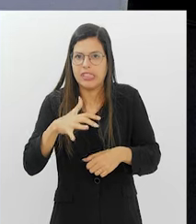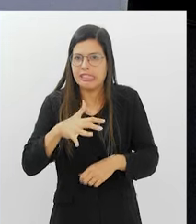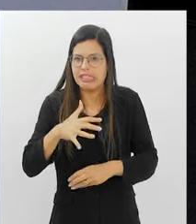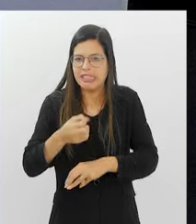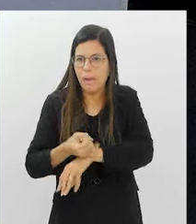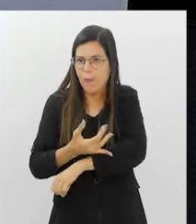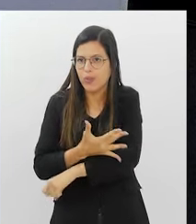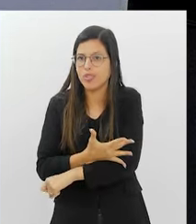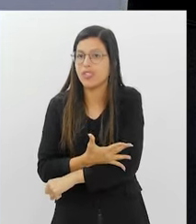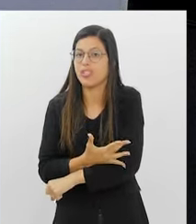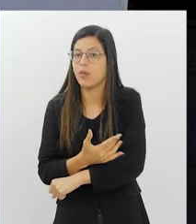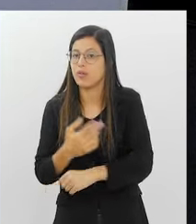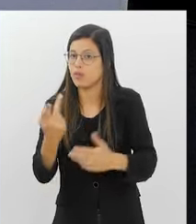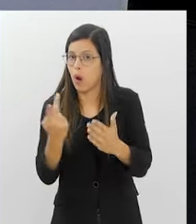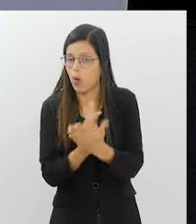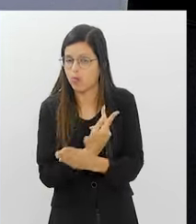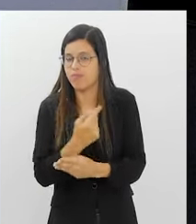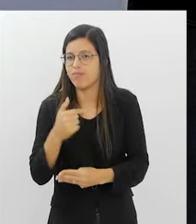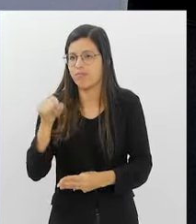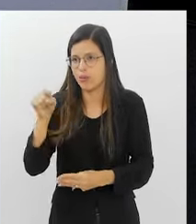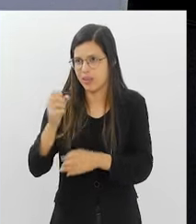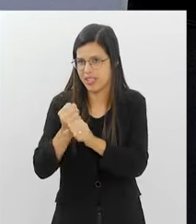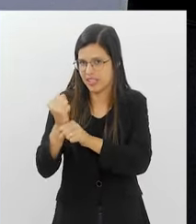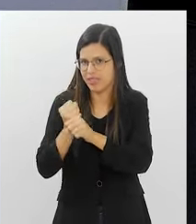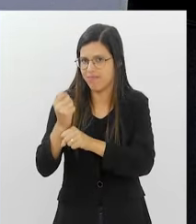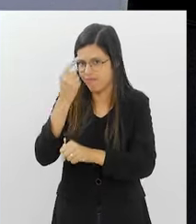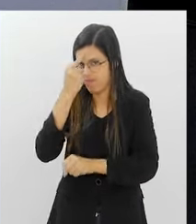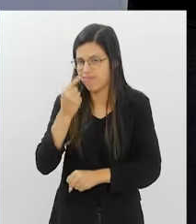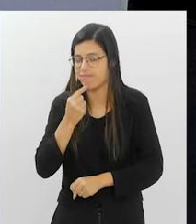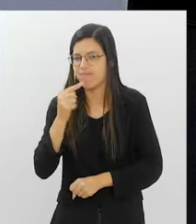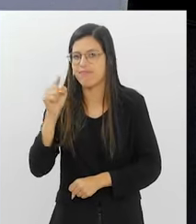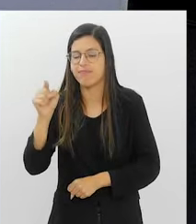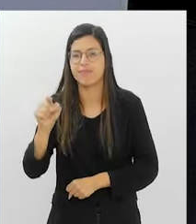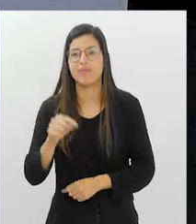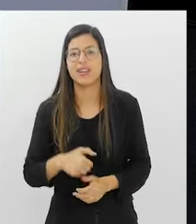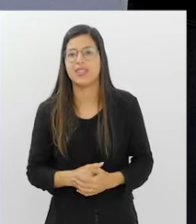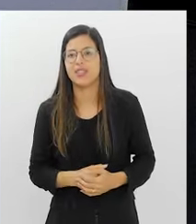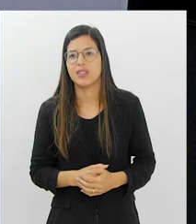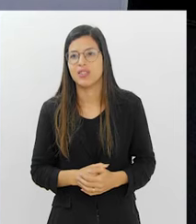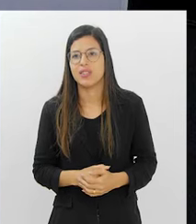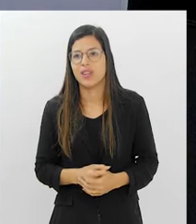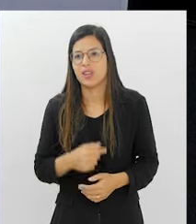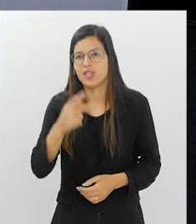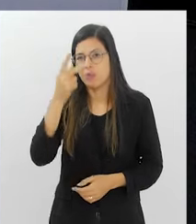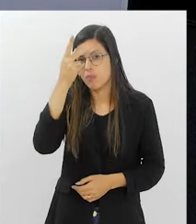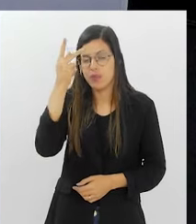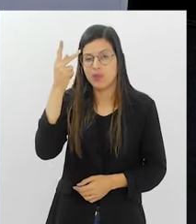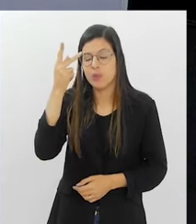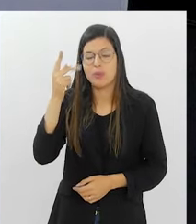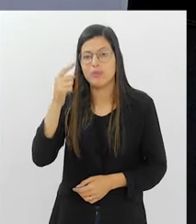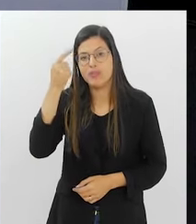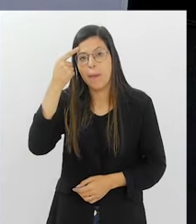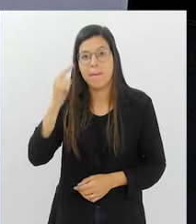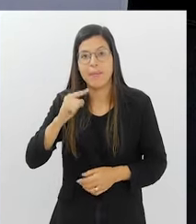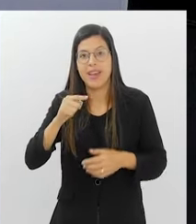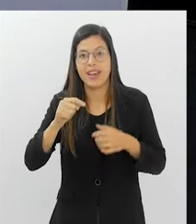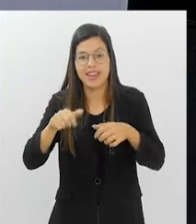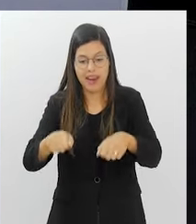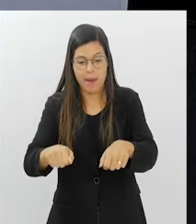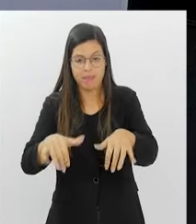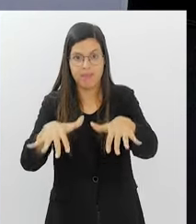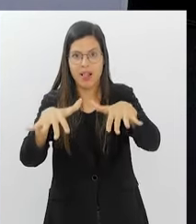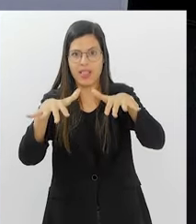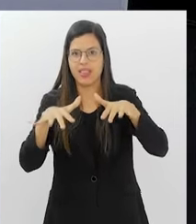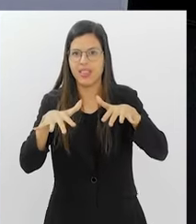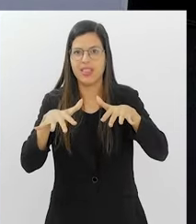do do segredo isso aconteceu com a gente nesse ano com a eu não ninguém esperava a reação do público né